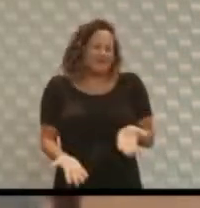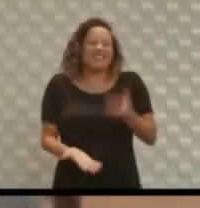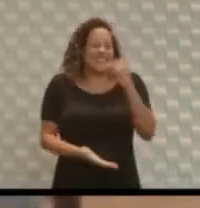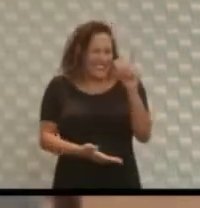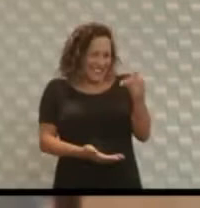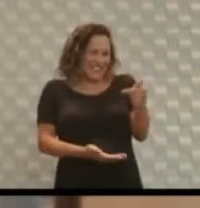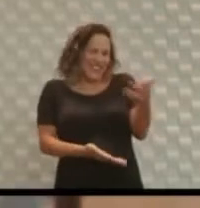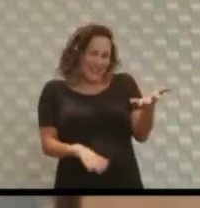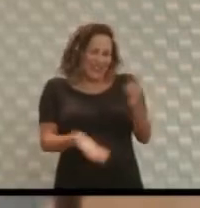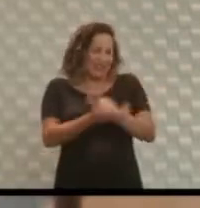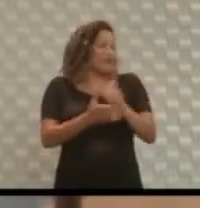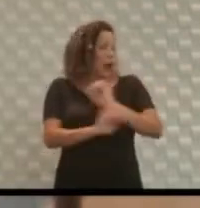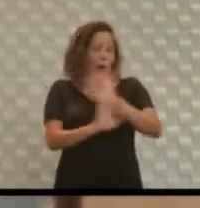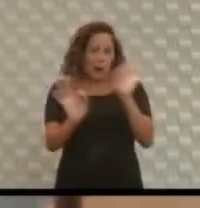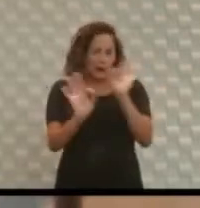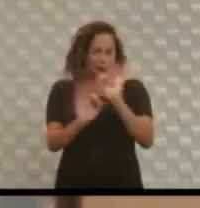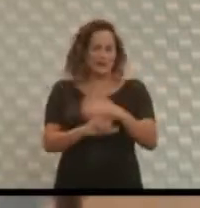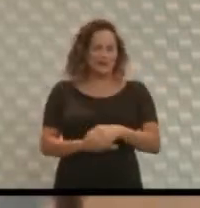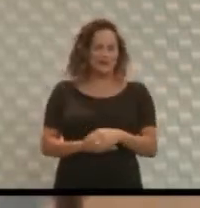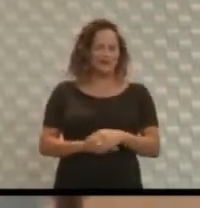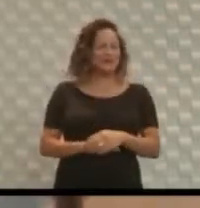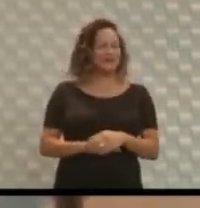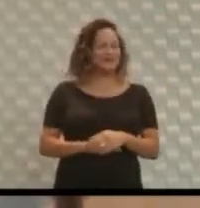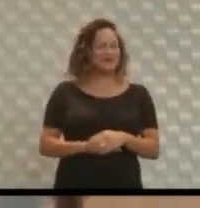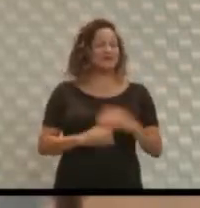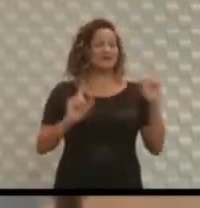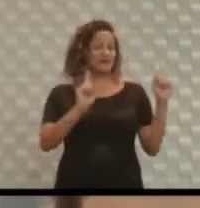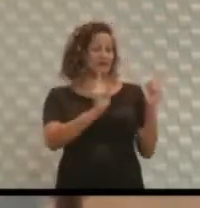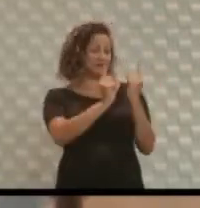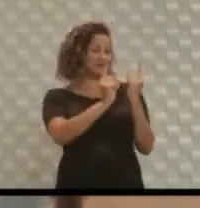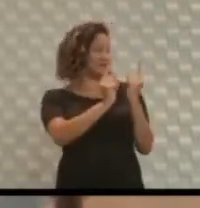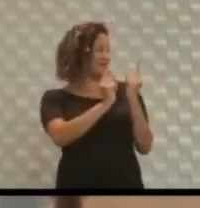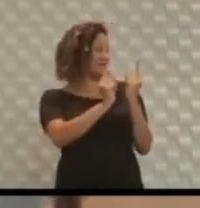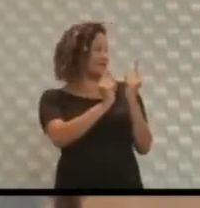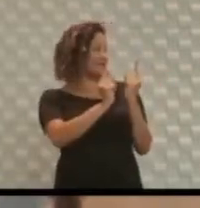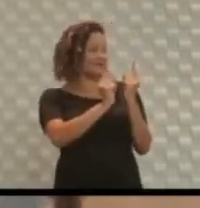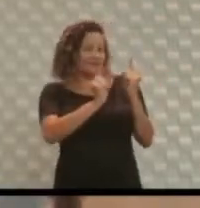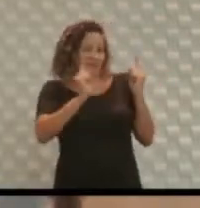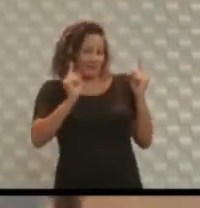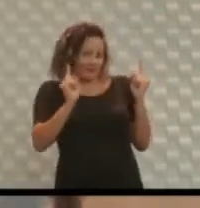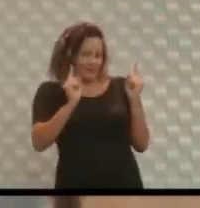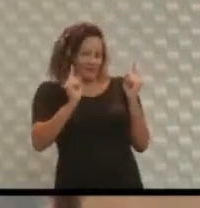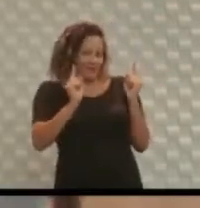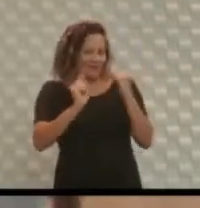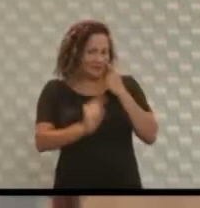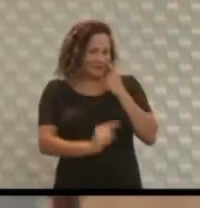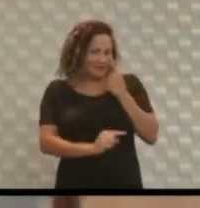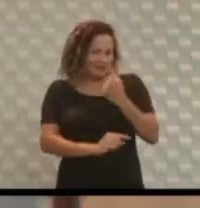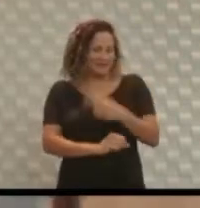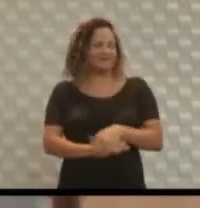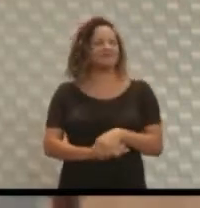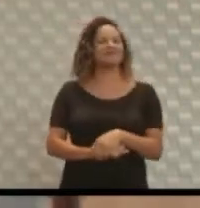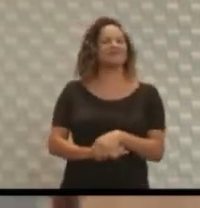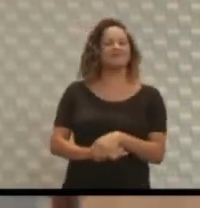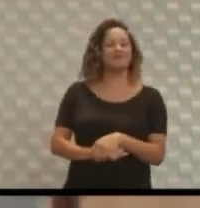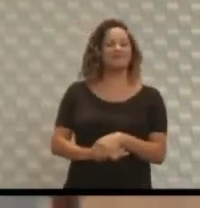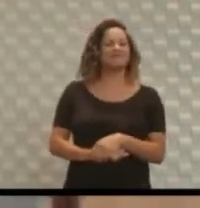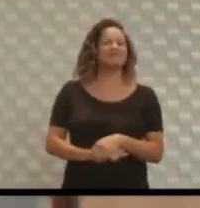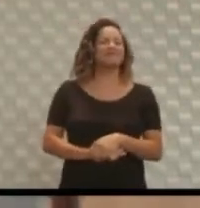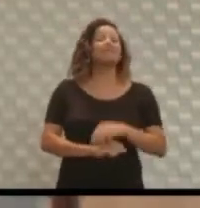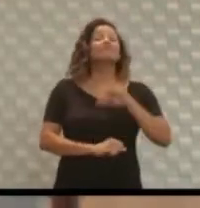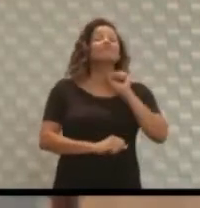Fica um de frente para o outro. Sem dar mão, um pouquinho mais distante. Se você,